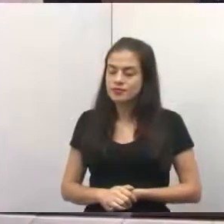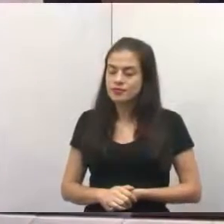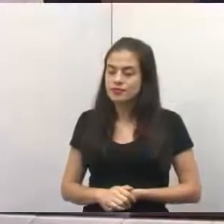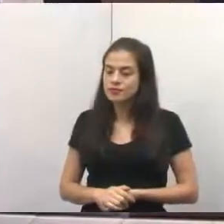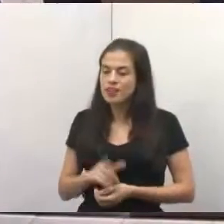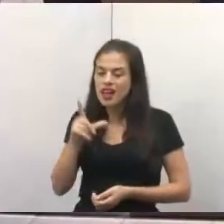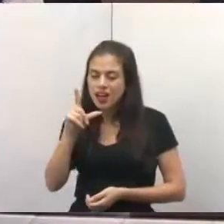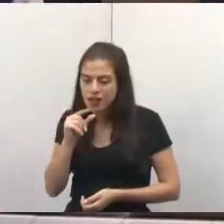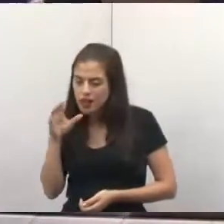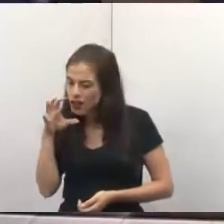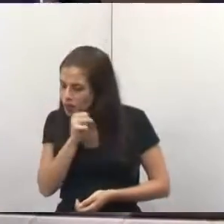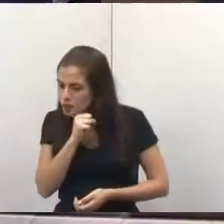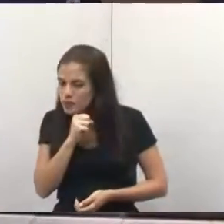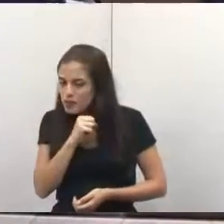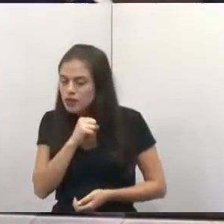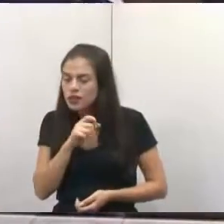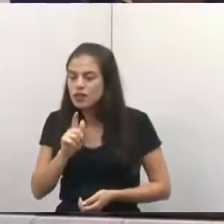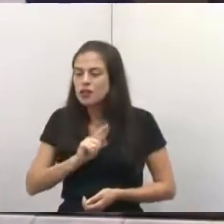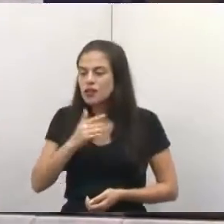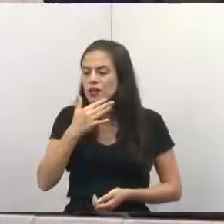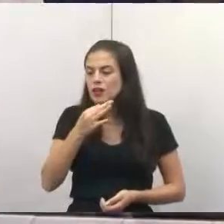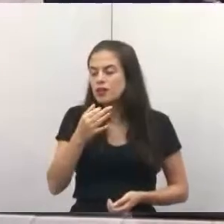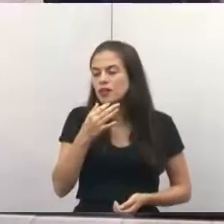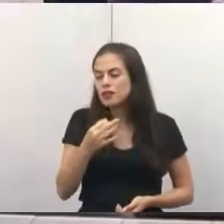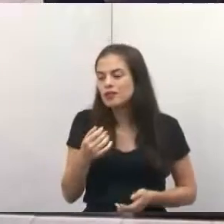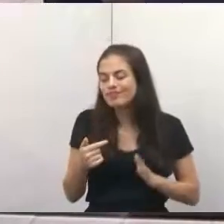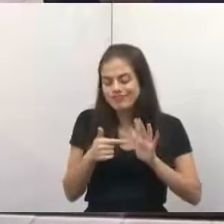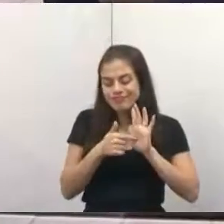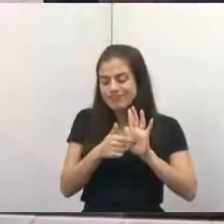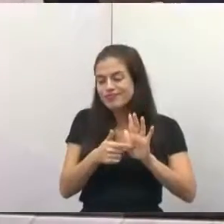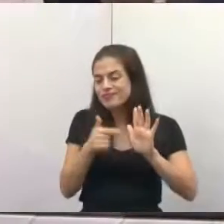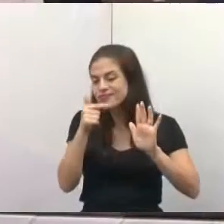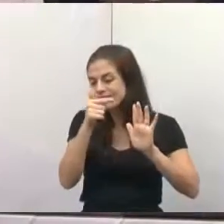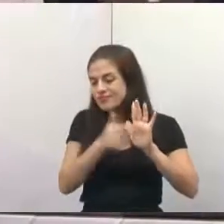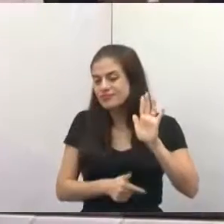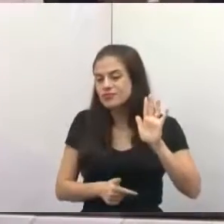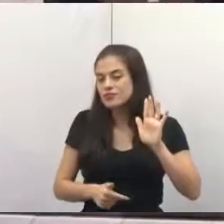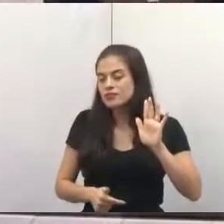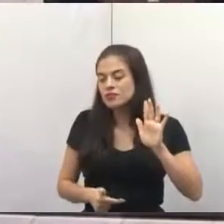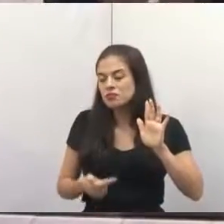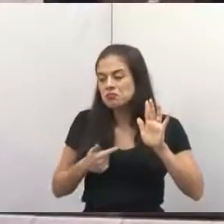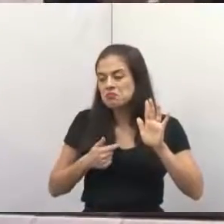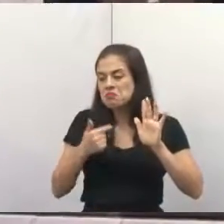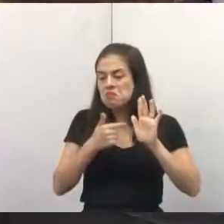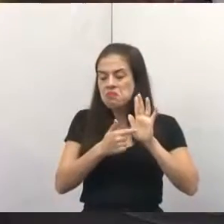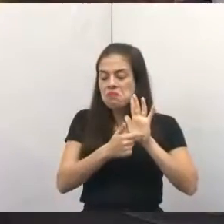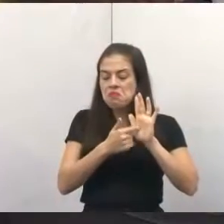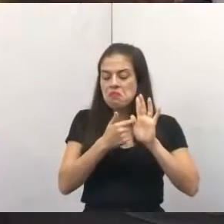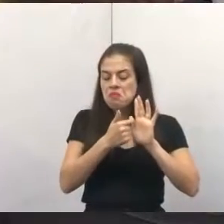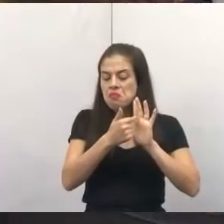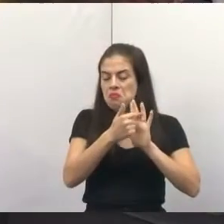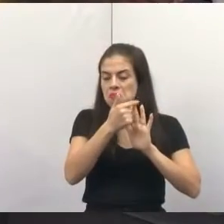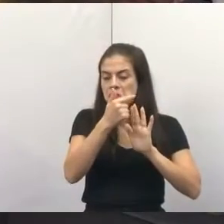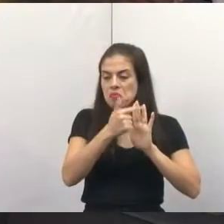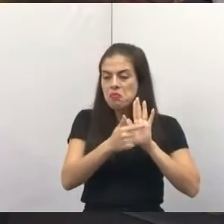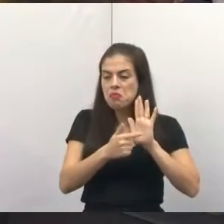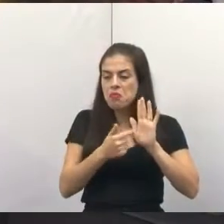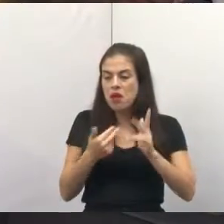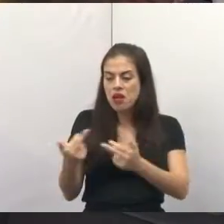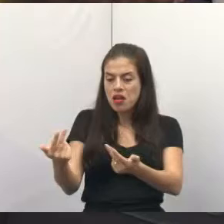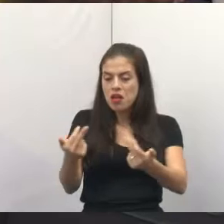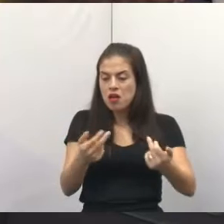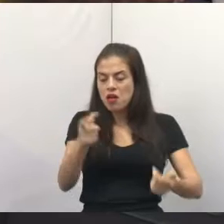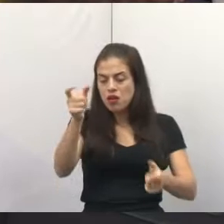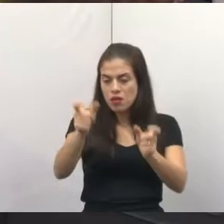uns comentários aqui que não me agradam muito, né? Porque eu não acerto meu ponteiro pelo relógio dos outros, eu faço aquilo que eu acho correto. Então,